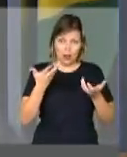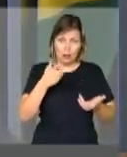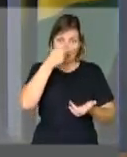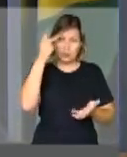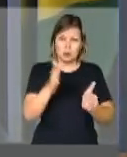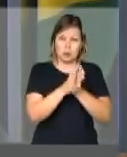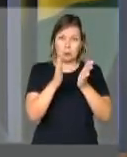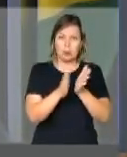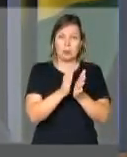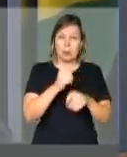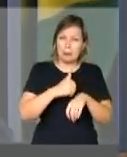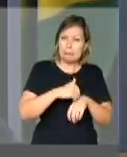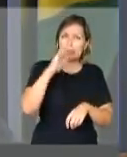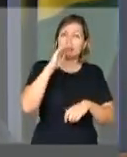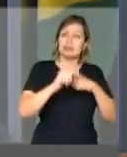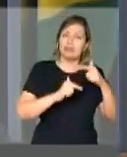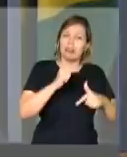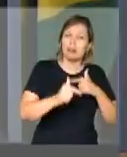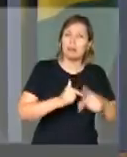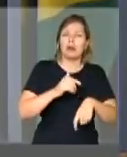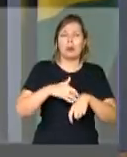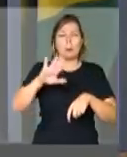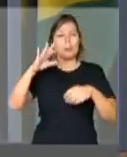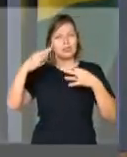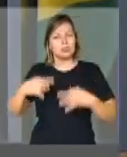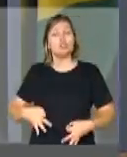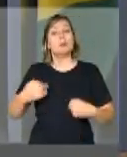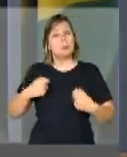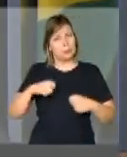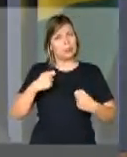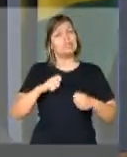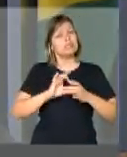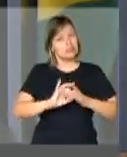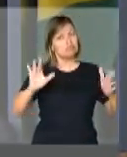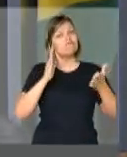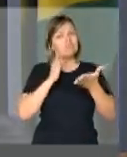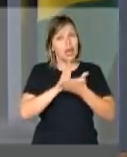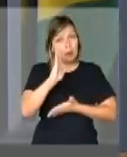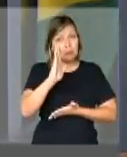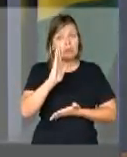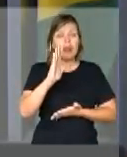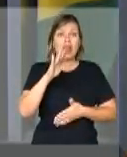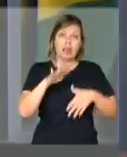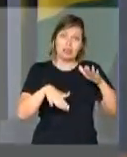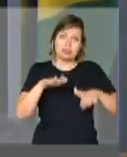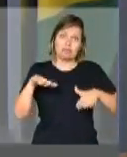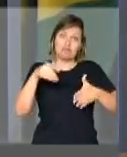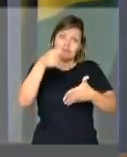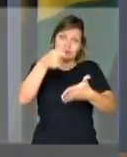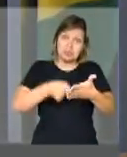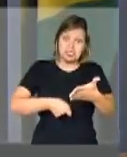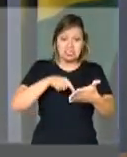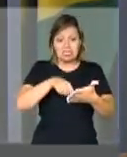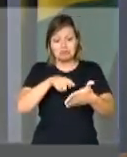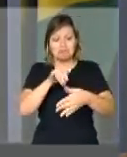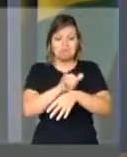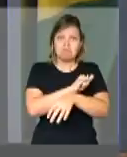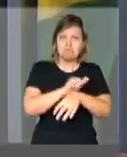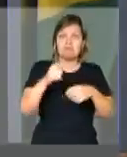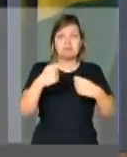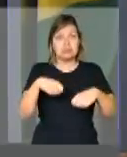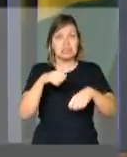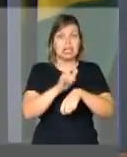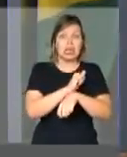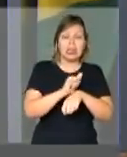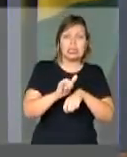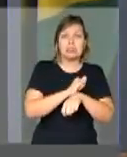trabalho e mais dignidade, a gente precisa aprovar essa reforma. Talvez não exatamente o texto que foi apresentado hoje, que eu